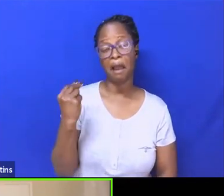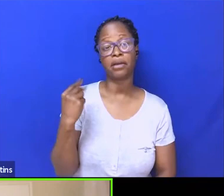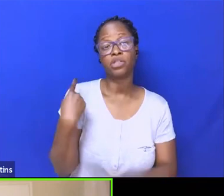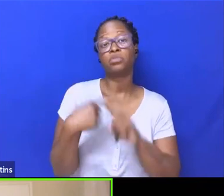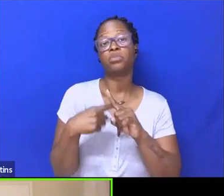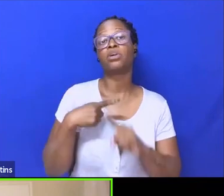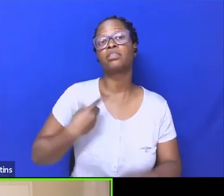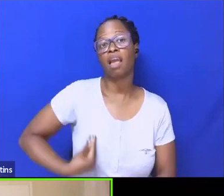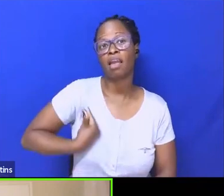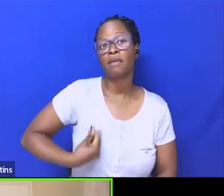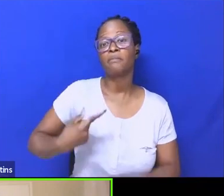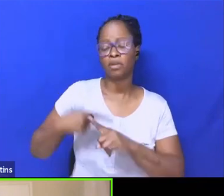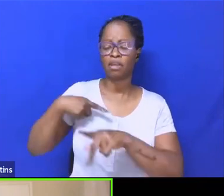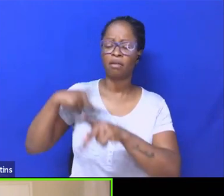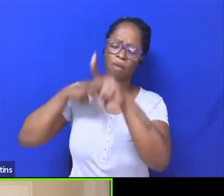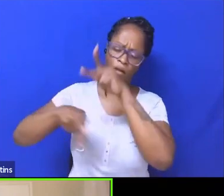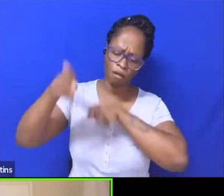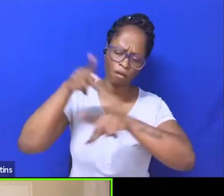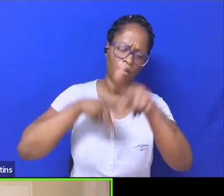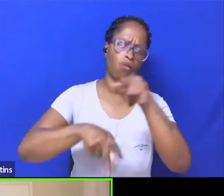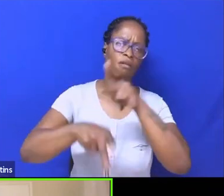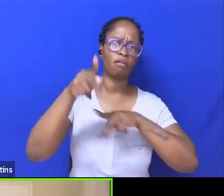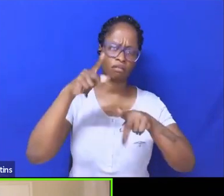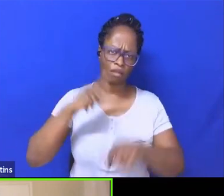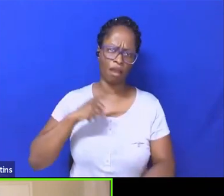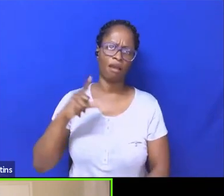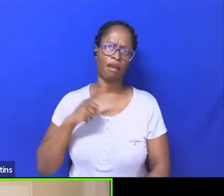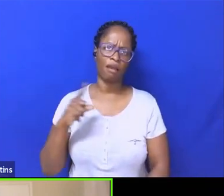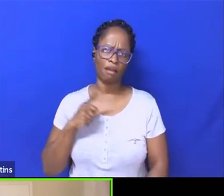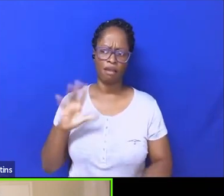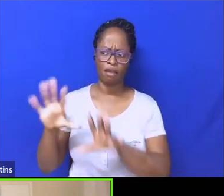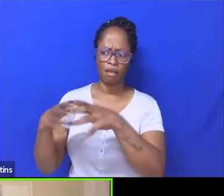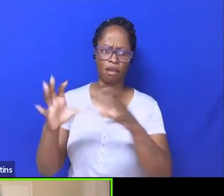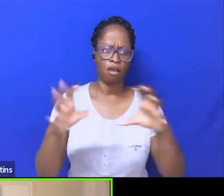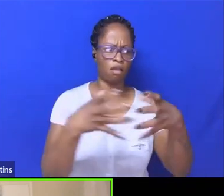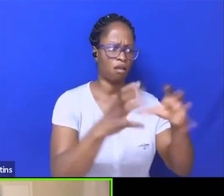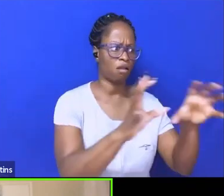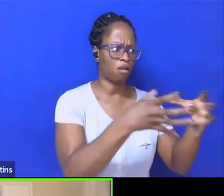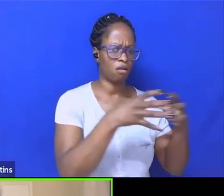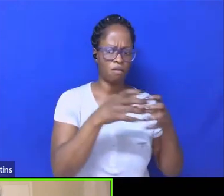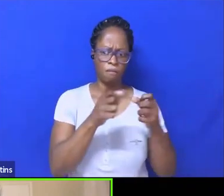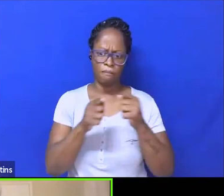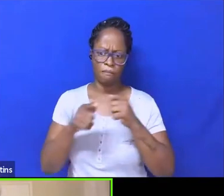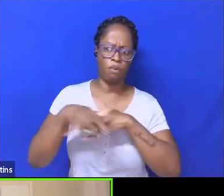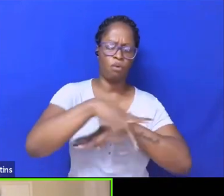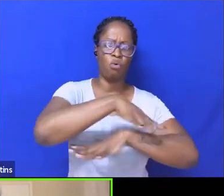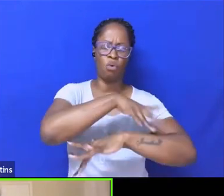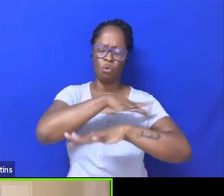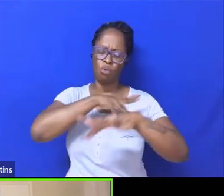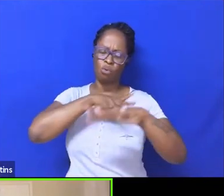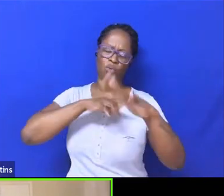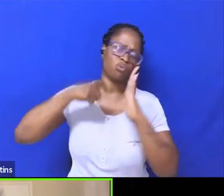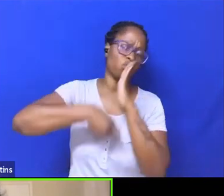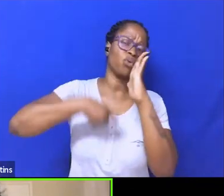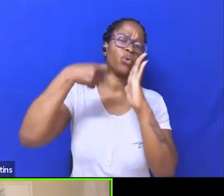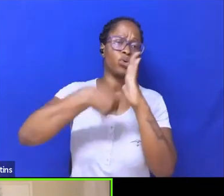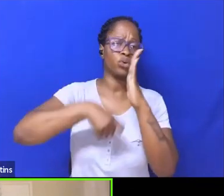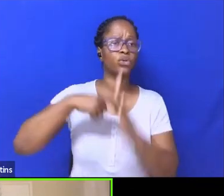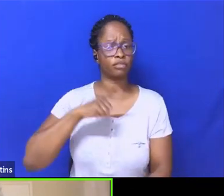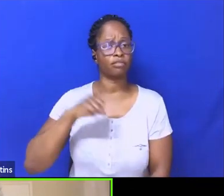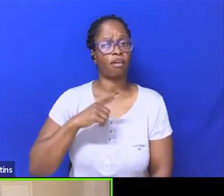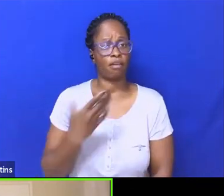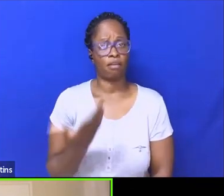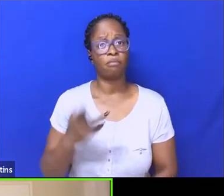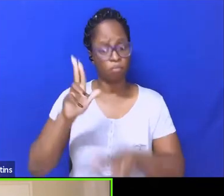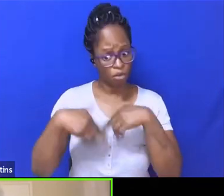sociais que se movilizam e que lutam e que se tornan